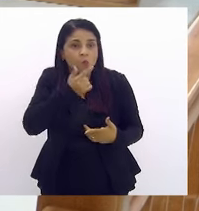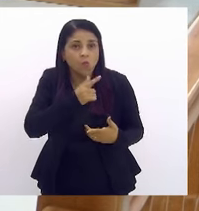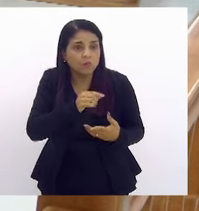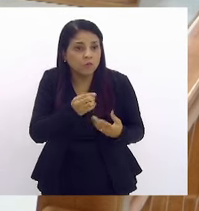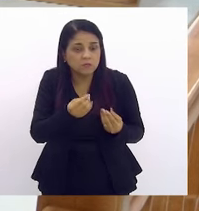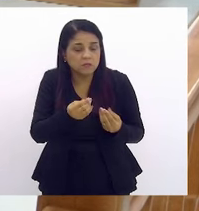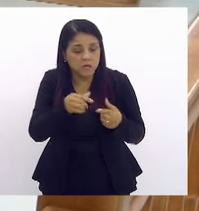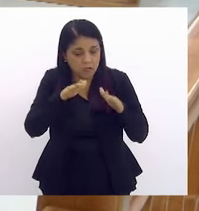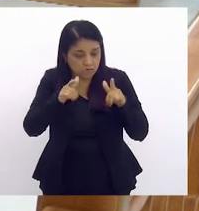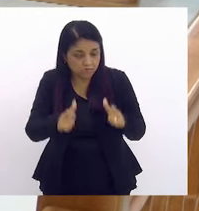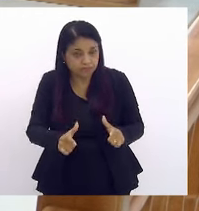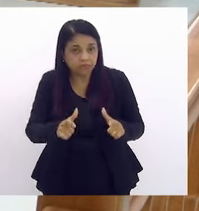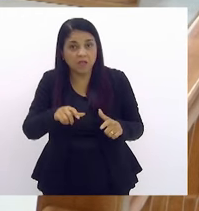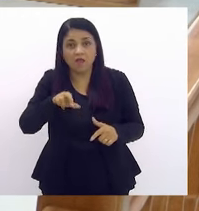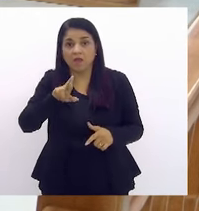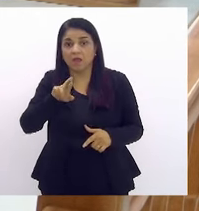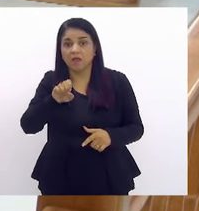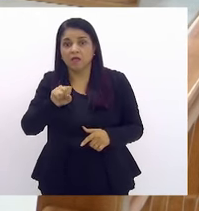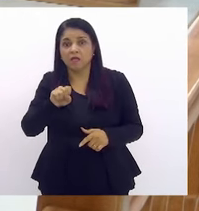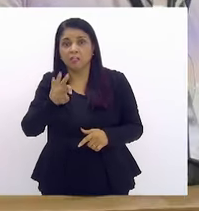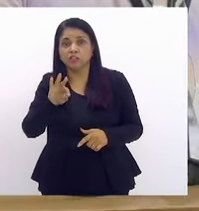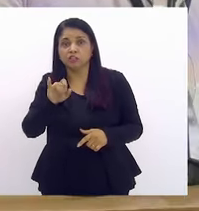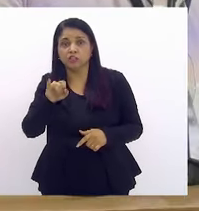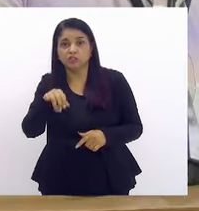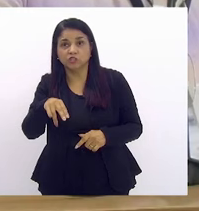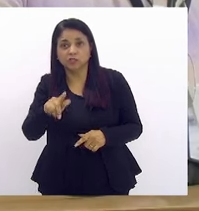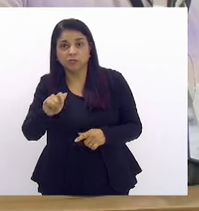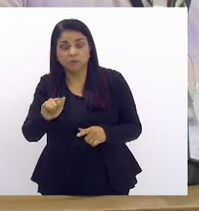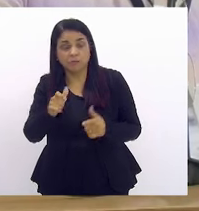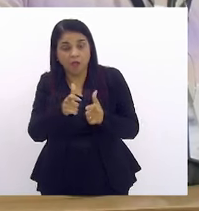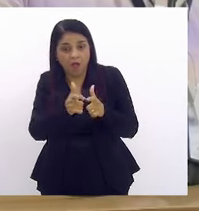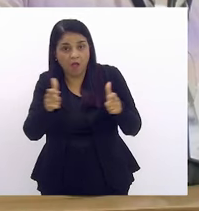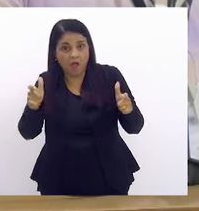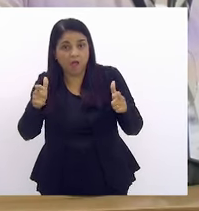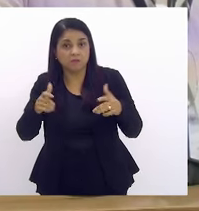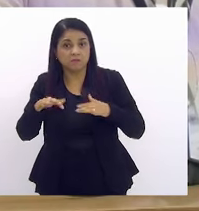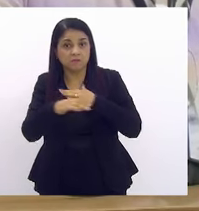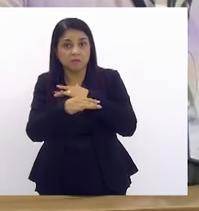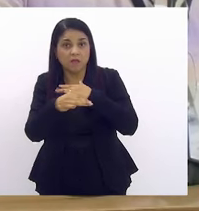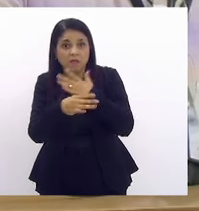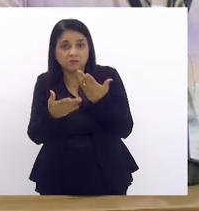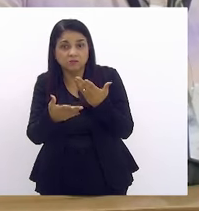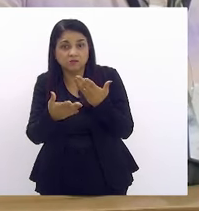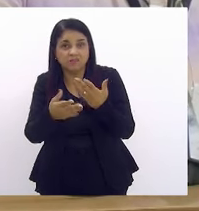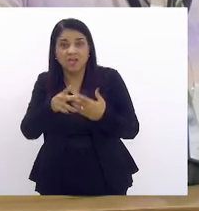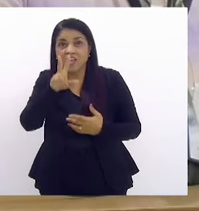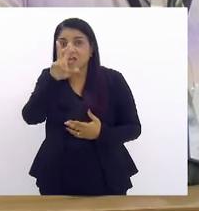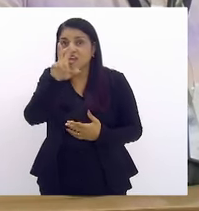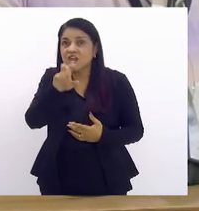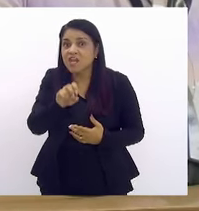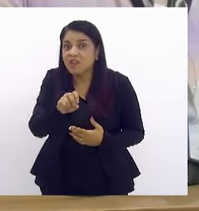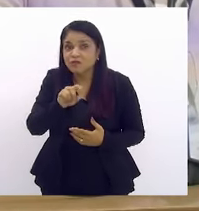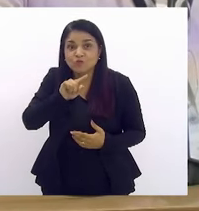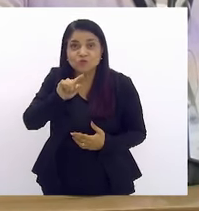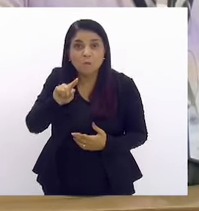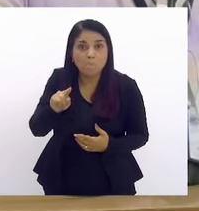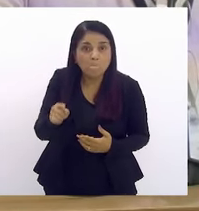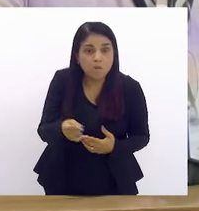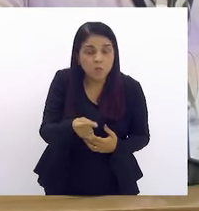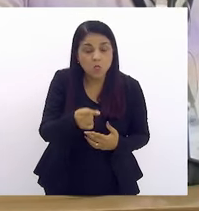dele hoje adequado onde ele vive, devido ao crescimento da cidade. O próprio amigo falou aqui que a gente vai chegar a 500 mil habitantes. Pô. Então, ou